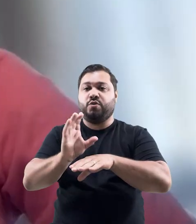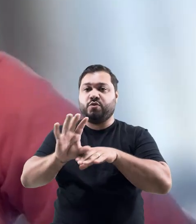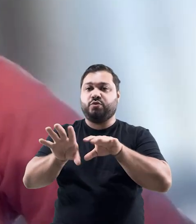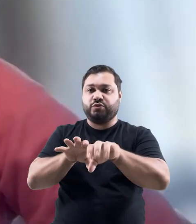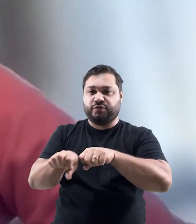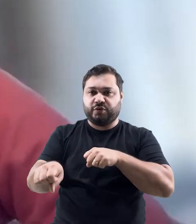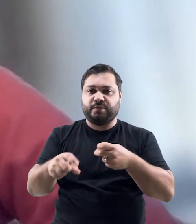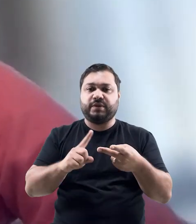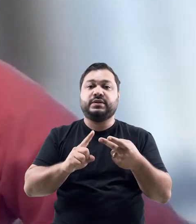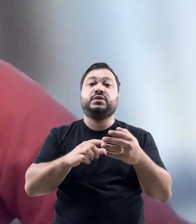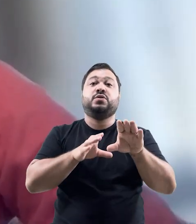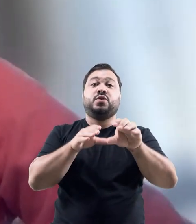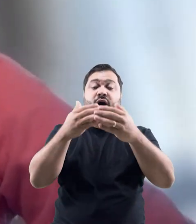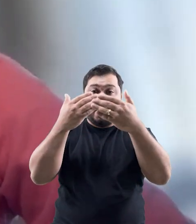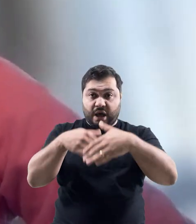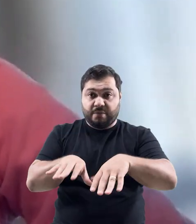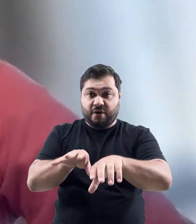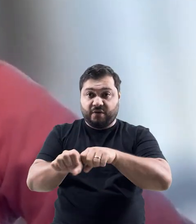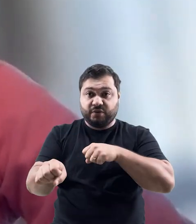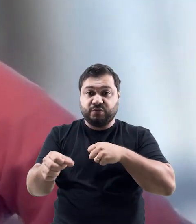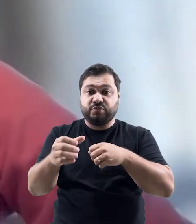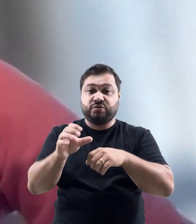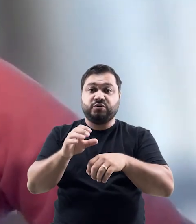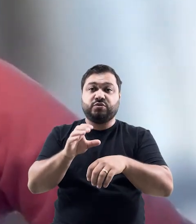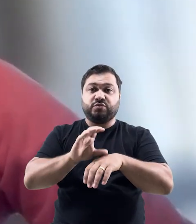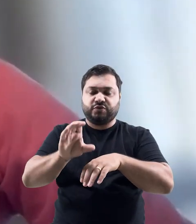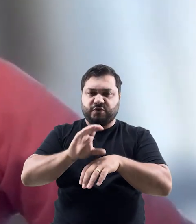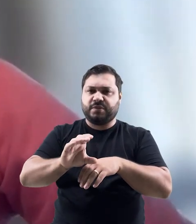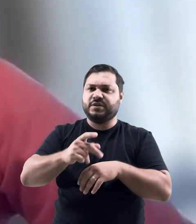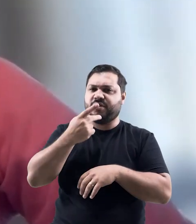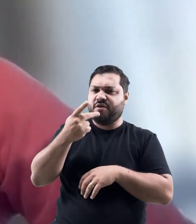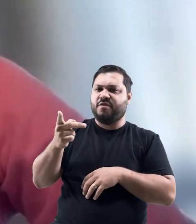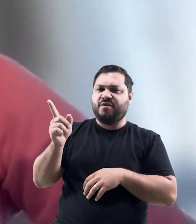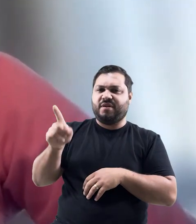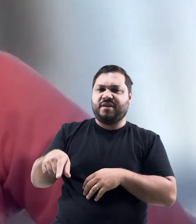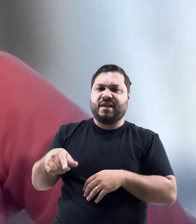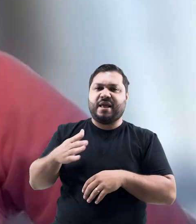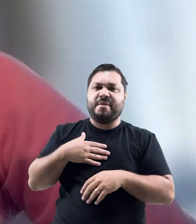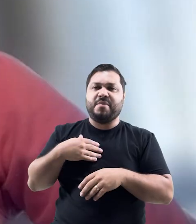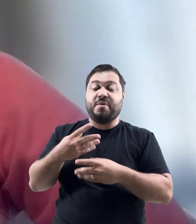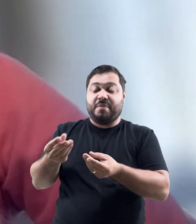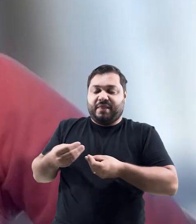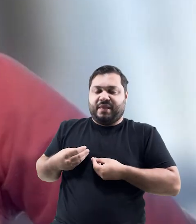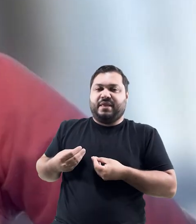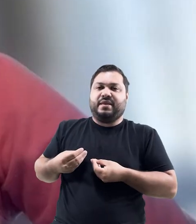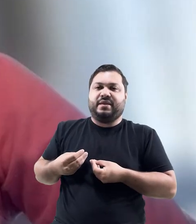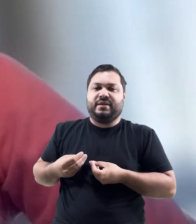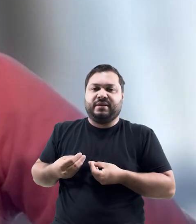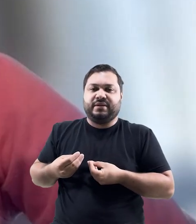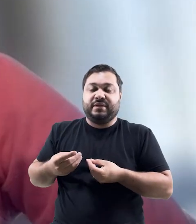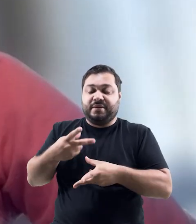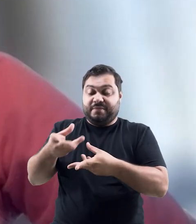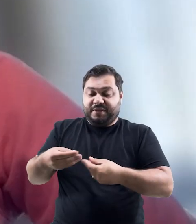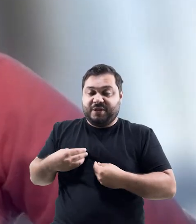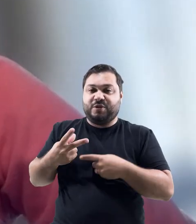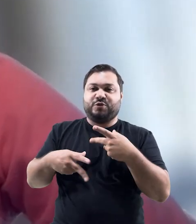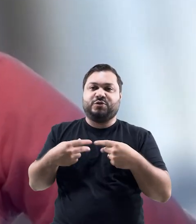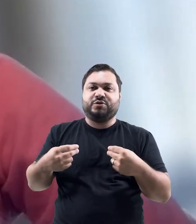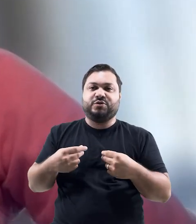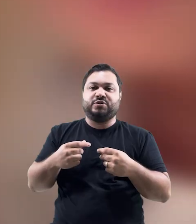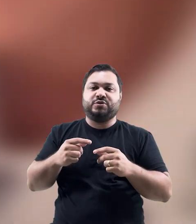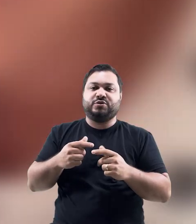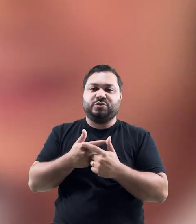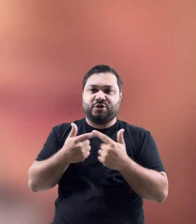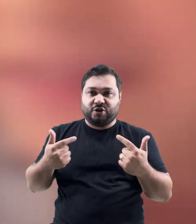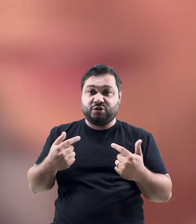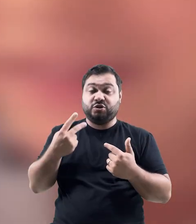curso de formação, fez uma prova do curso de formação. Eu falo que ela foi meu amuleto de